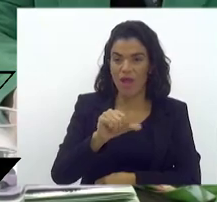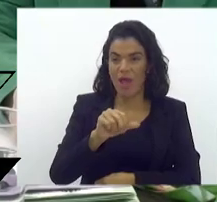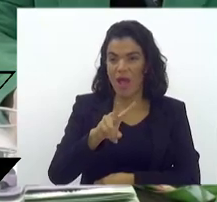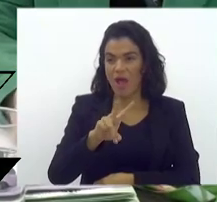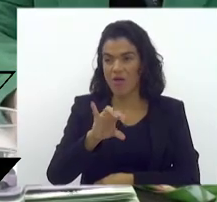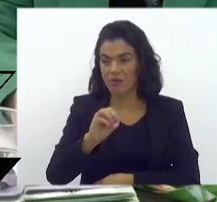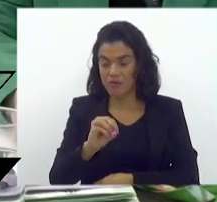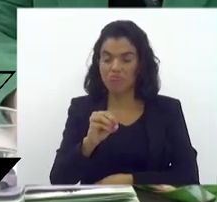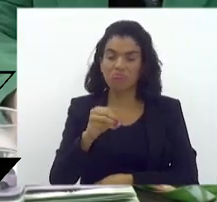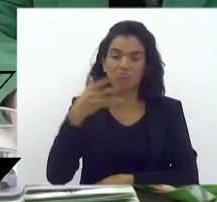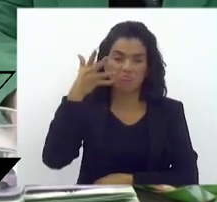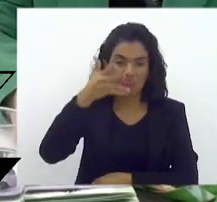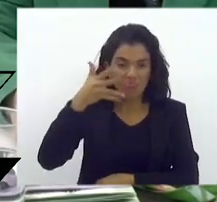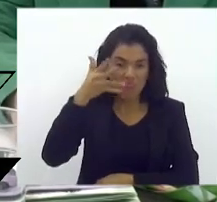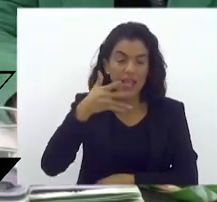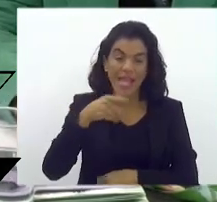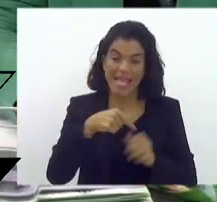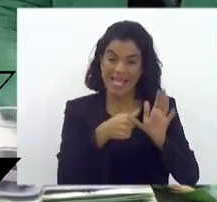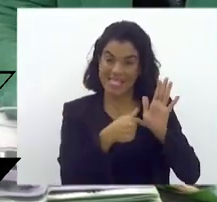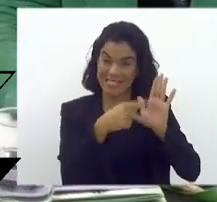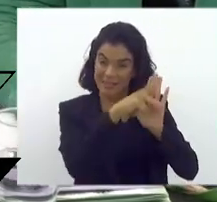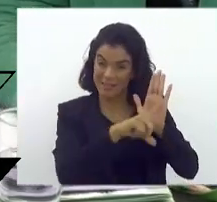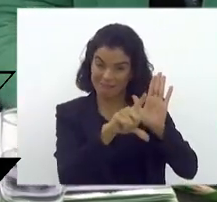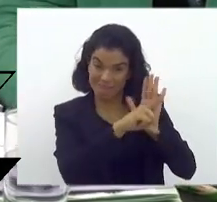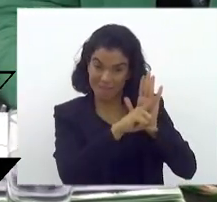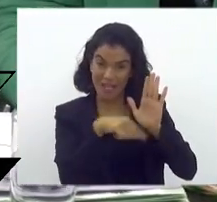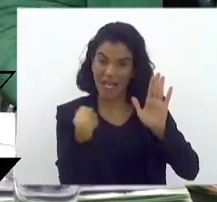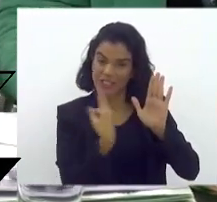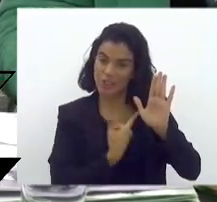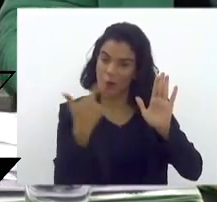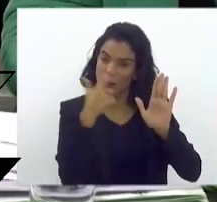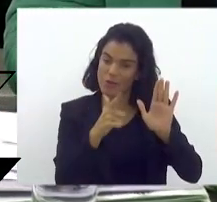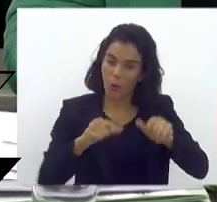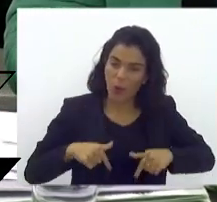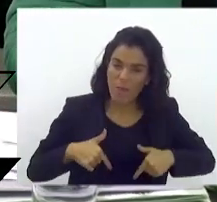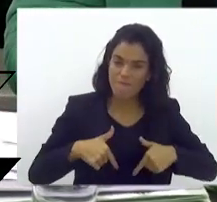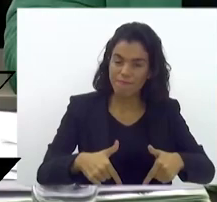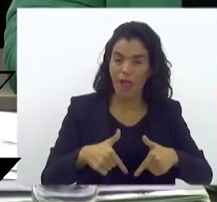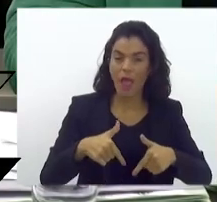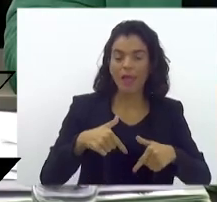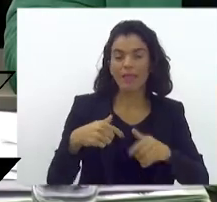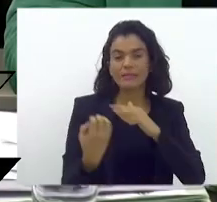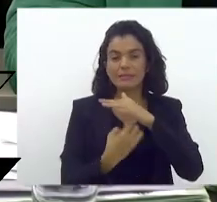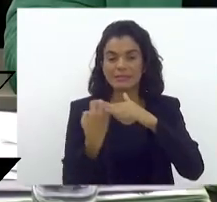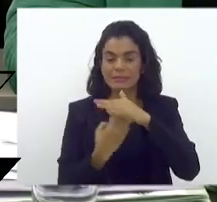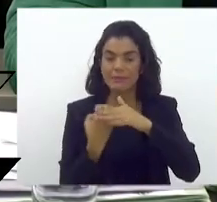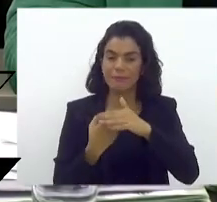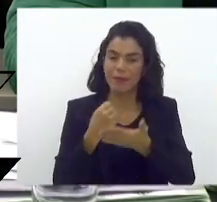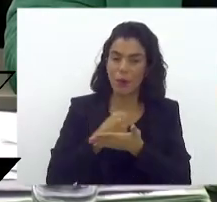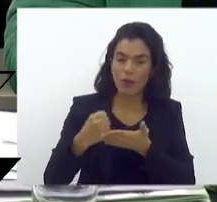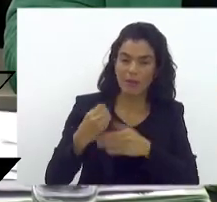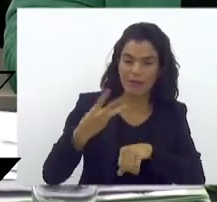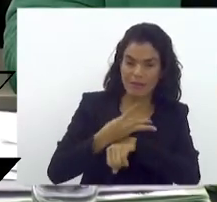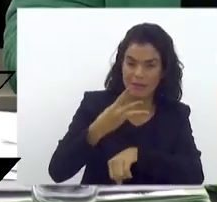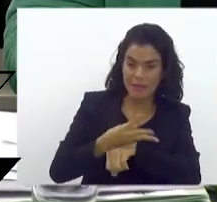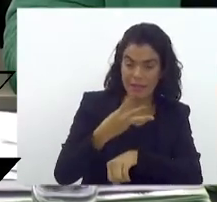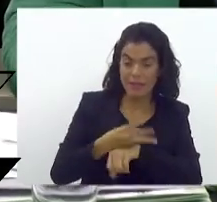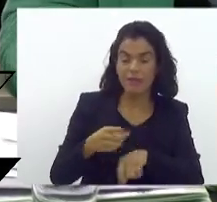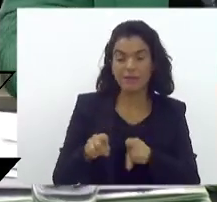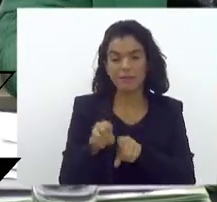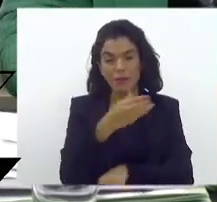repente, com esse projeto, a gente consiga fazer com que as empresas terceirizadas atuem, que o governo